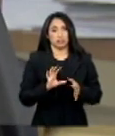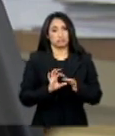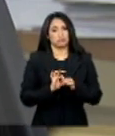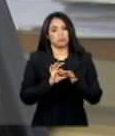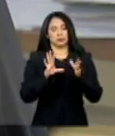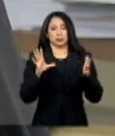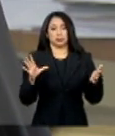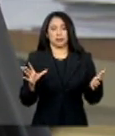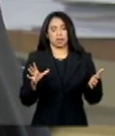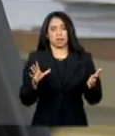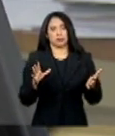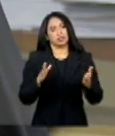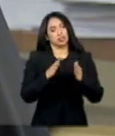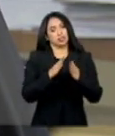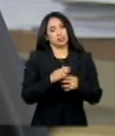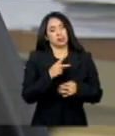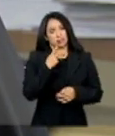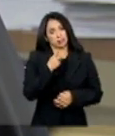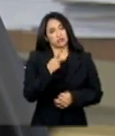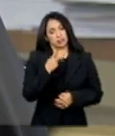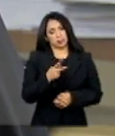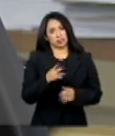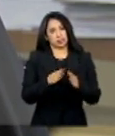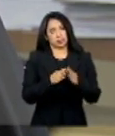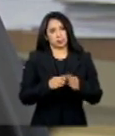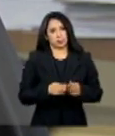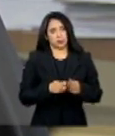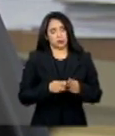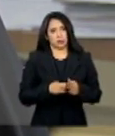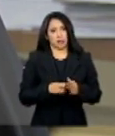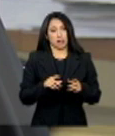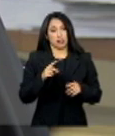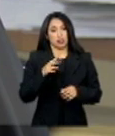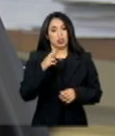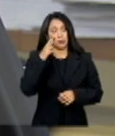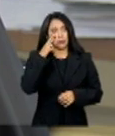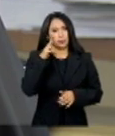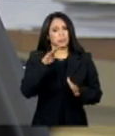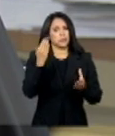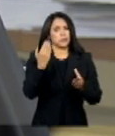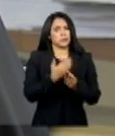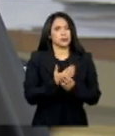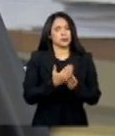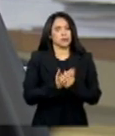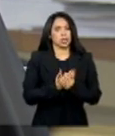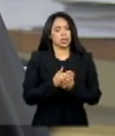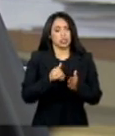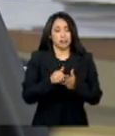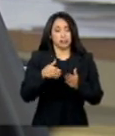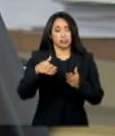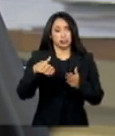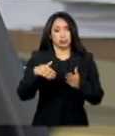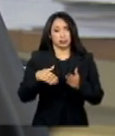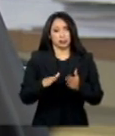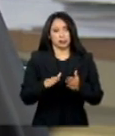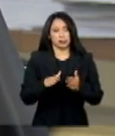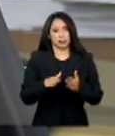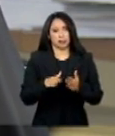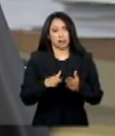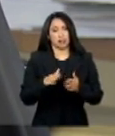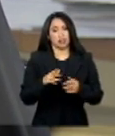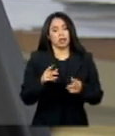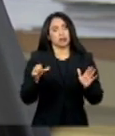requerentes além disso para os autos à exclusão tá avaliação judicial dos atos infracionais